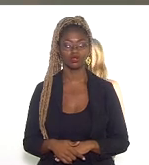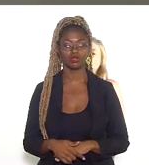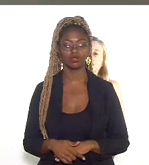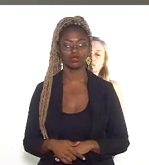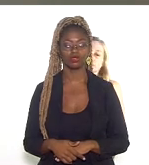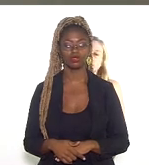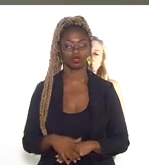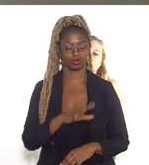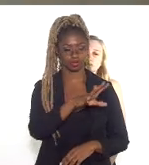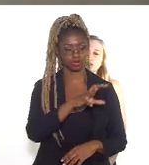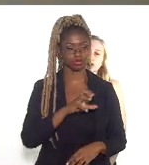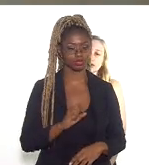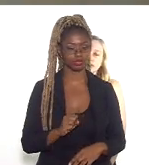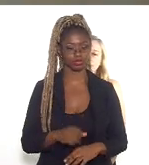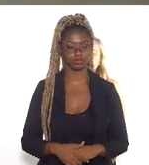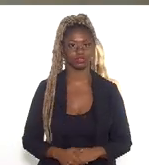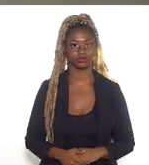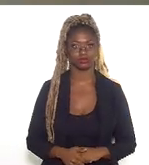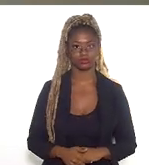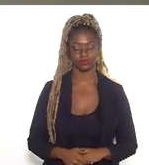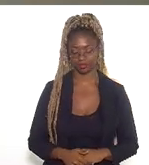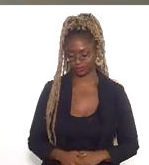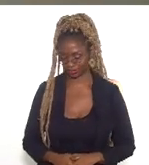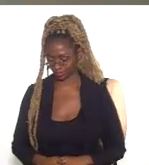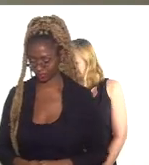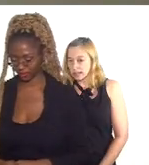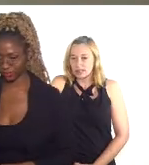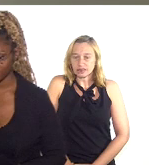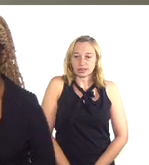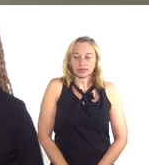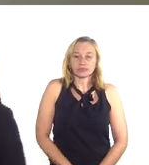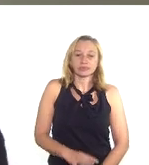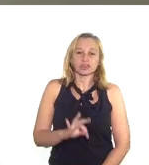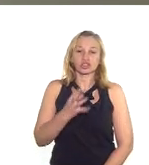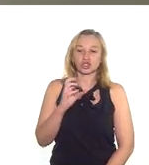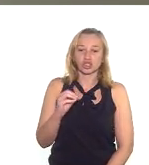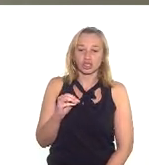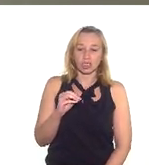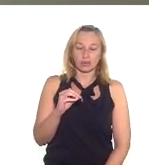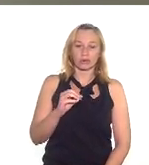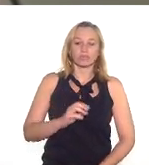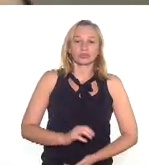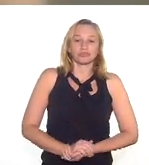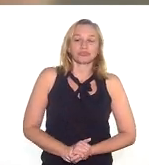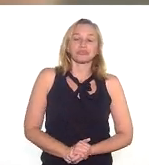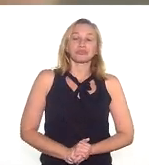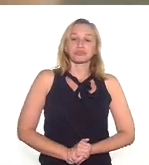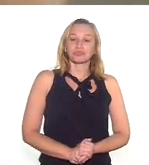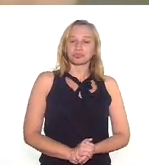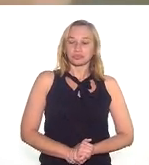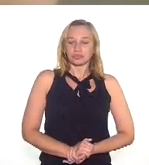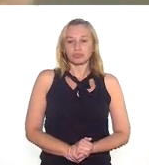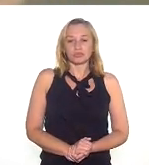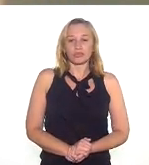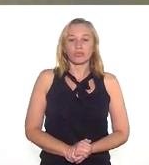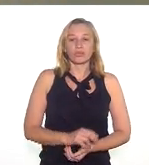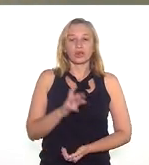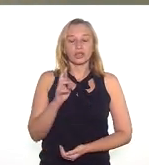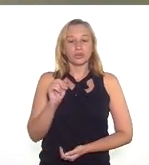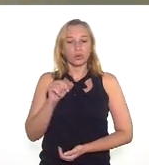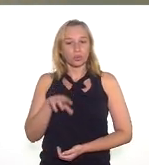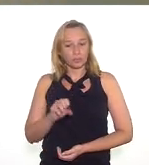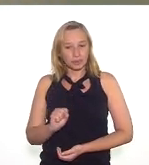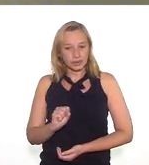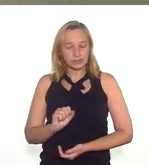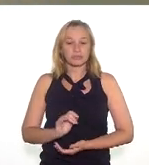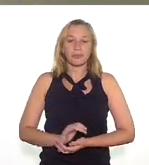vou pegar aqui o nome para não errar o nome de ninguém. Tiago Neves de Campos e Rubens Cerqueira Filhos e Rubens Cerqueira